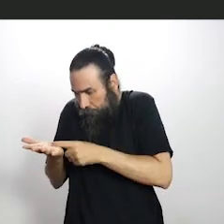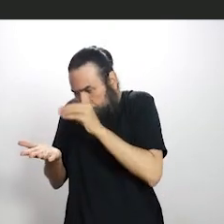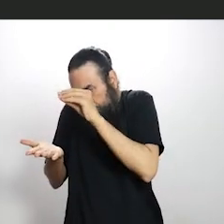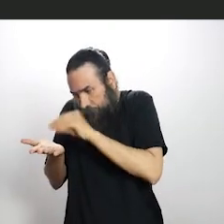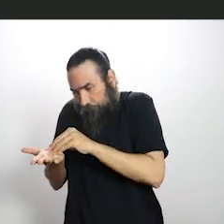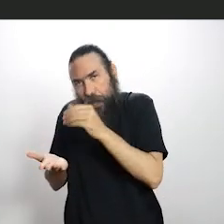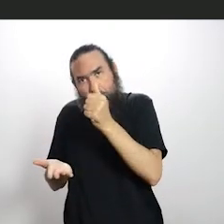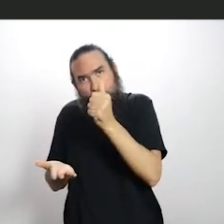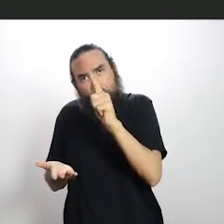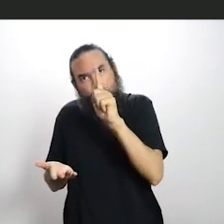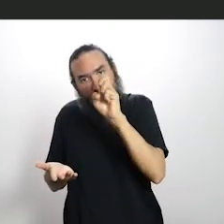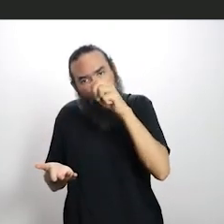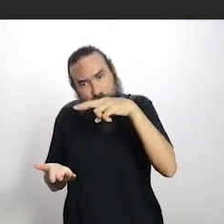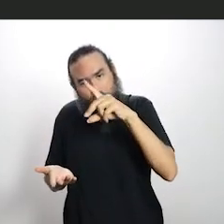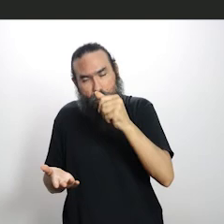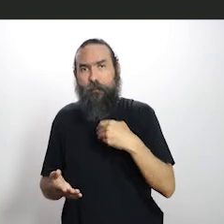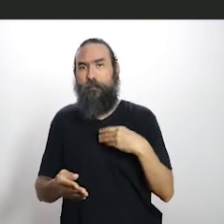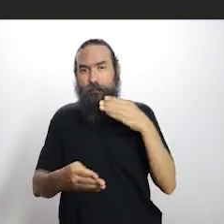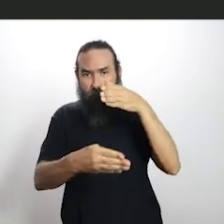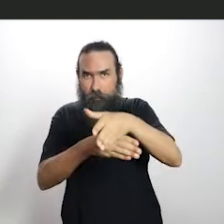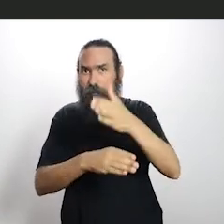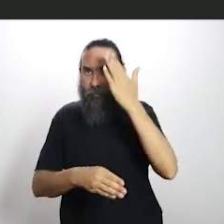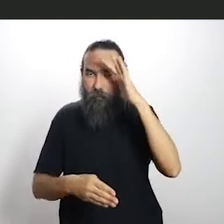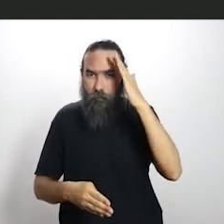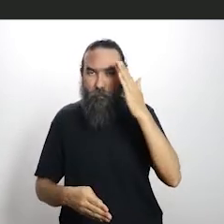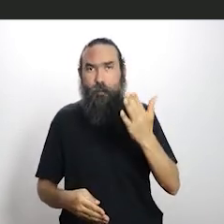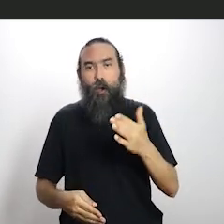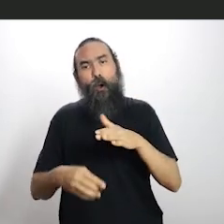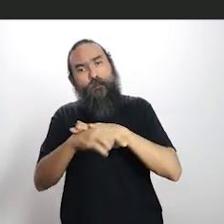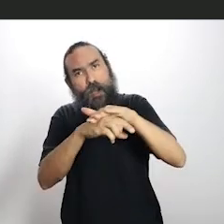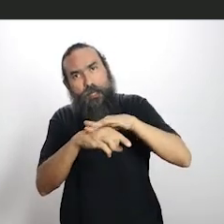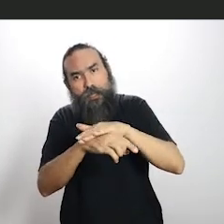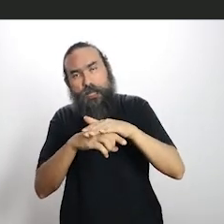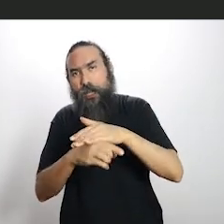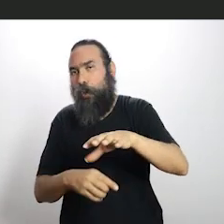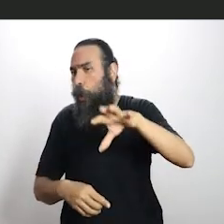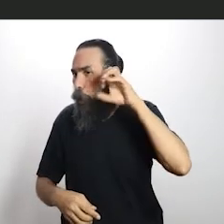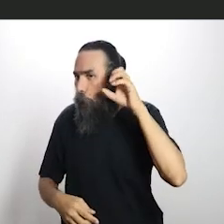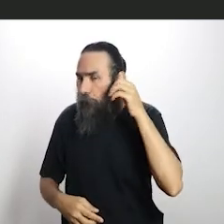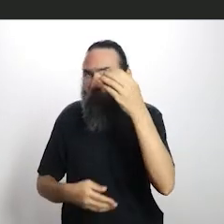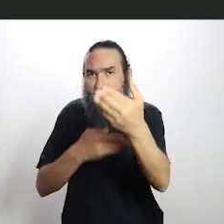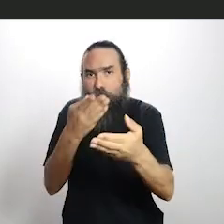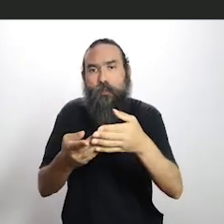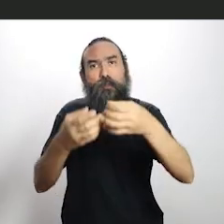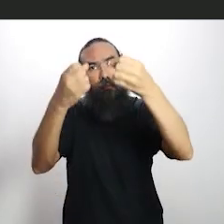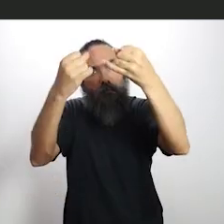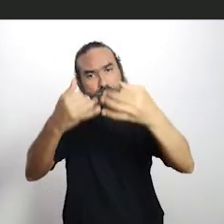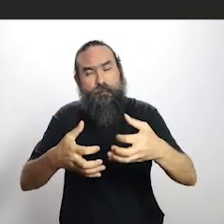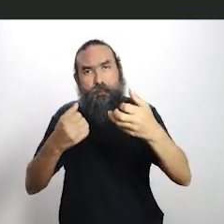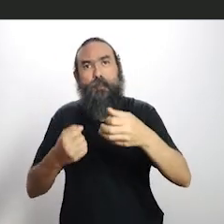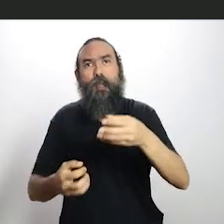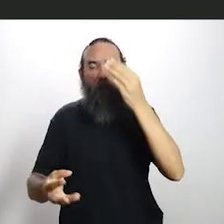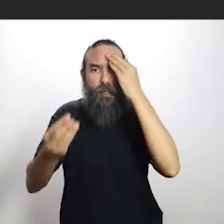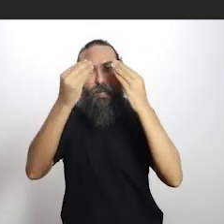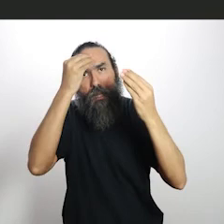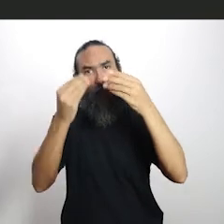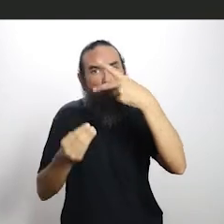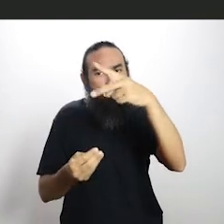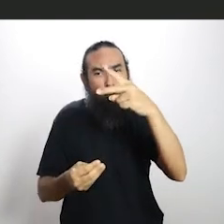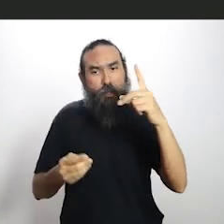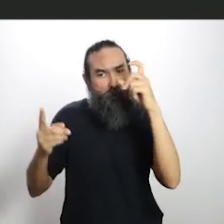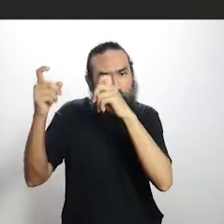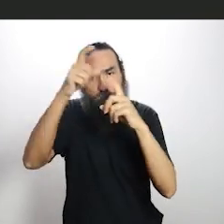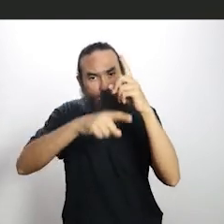toda dificuldade vem o aprendizado da superação do desafio da solidariedade do companheirismo e que a gente possa ter